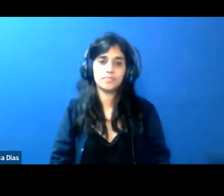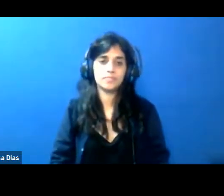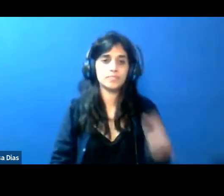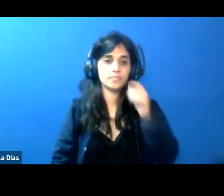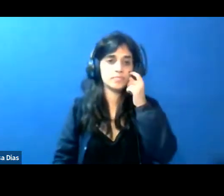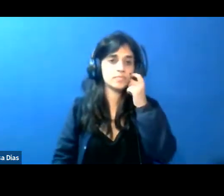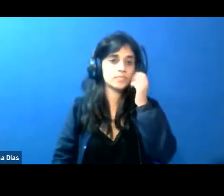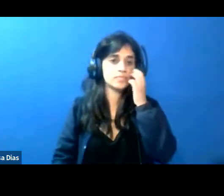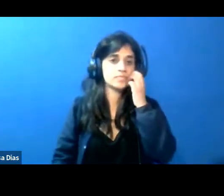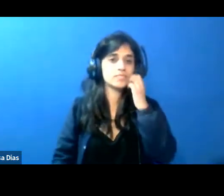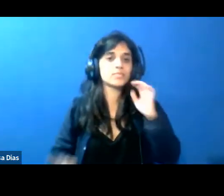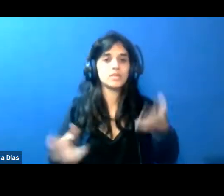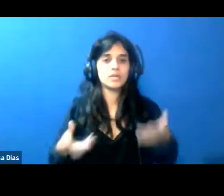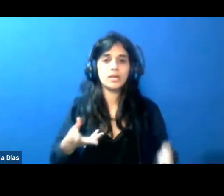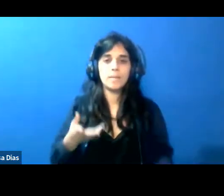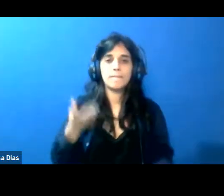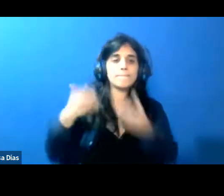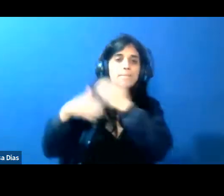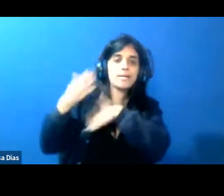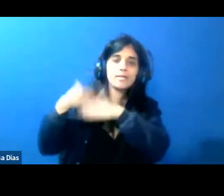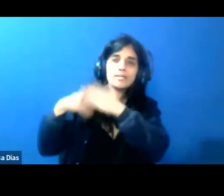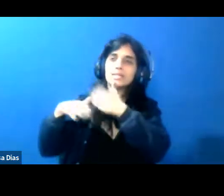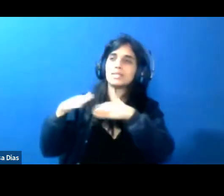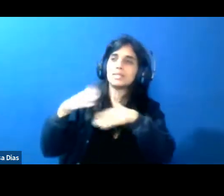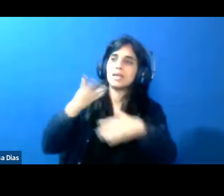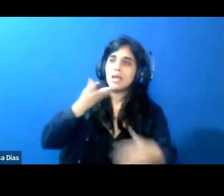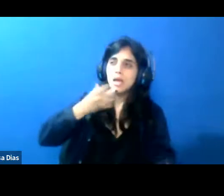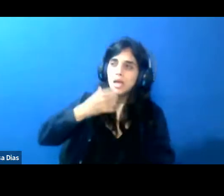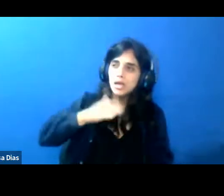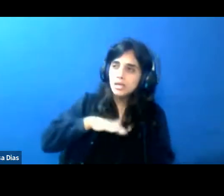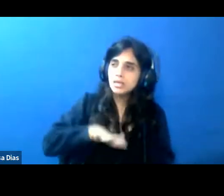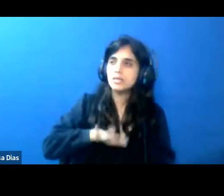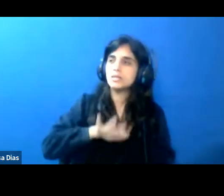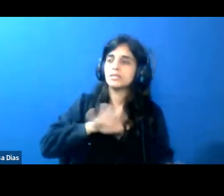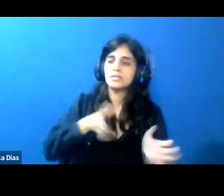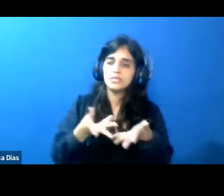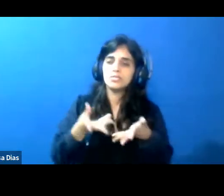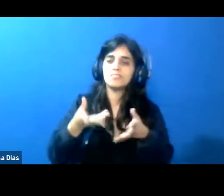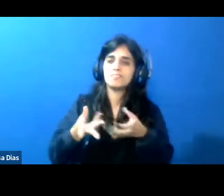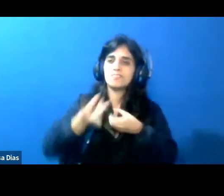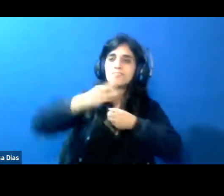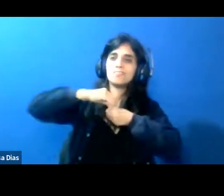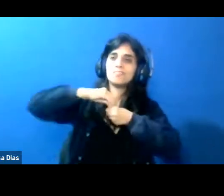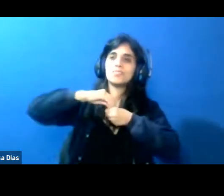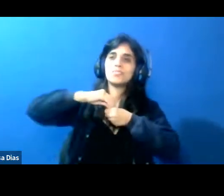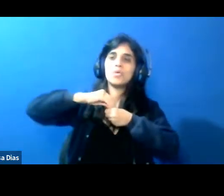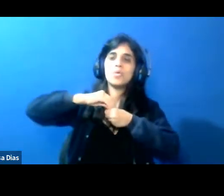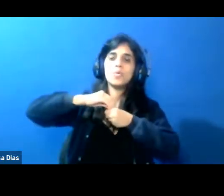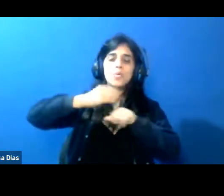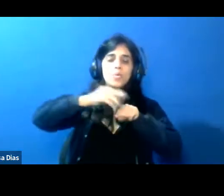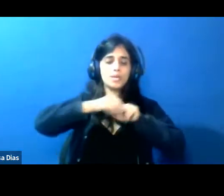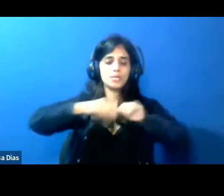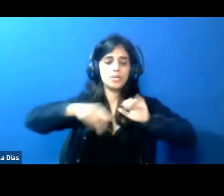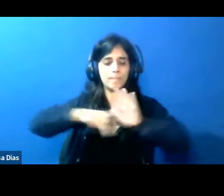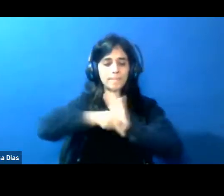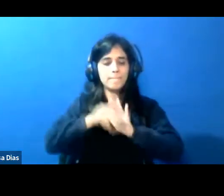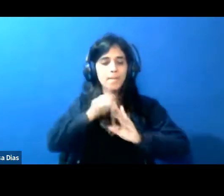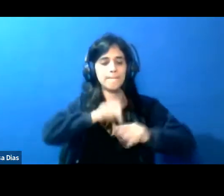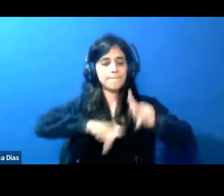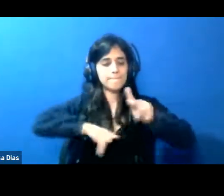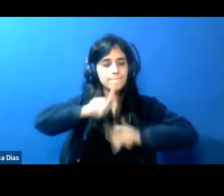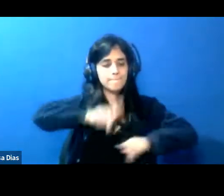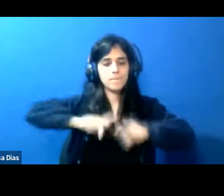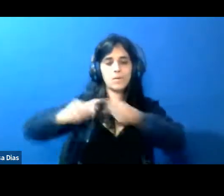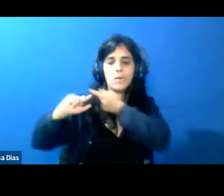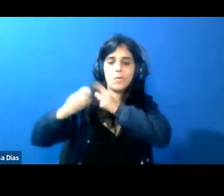venho trazendo, assim, esse conhecimento do meu povo, né? Que é um conhecimento ancestral da origem da